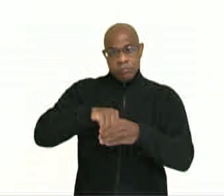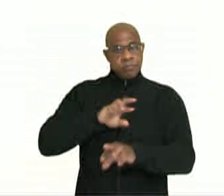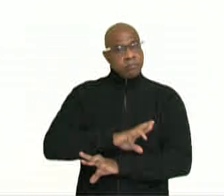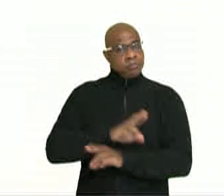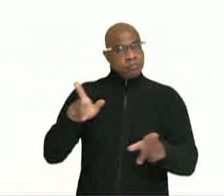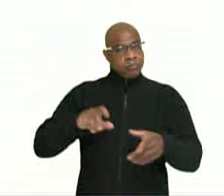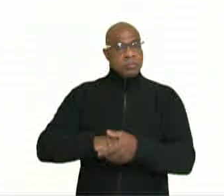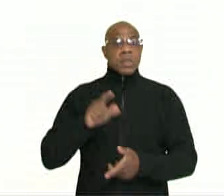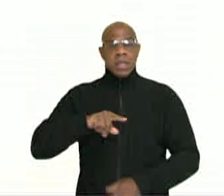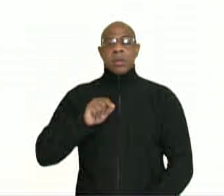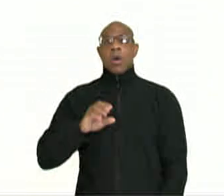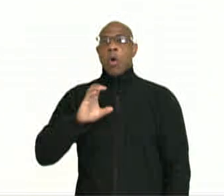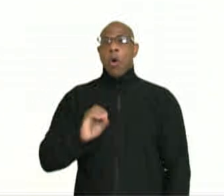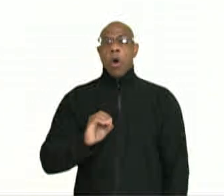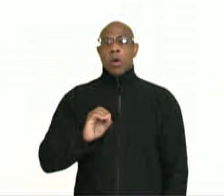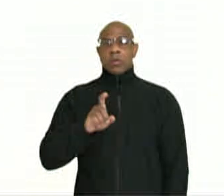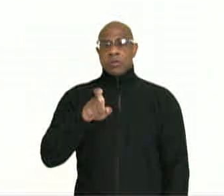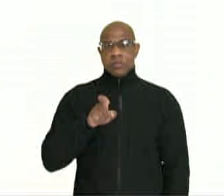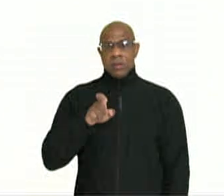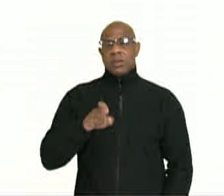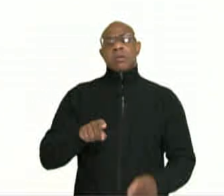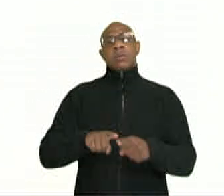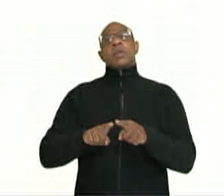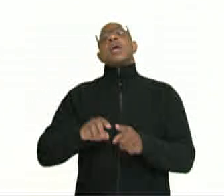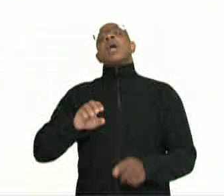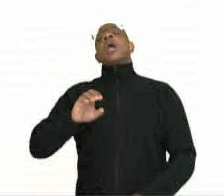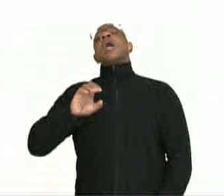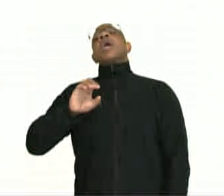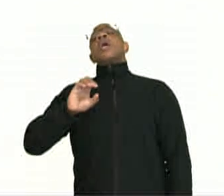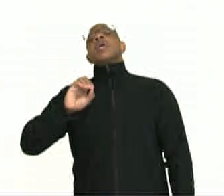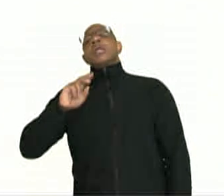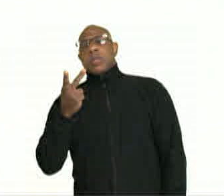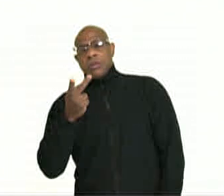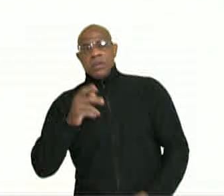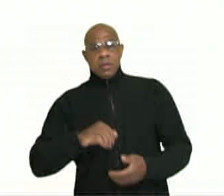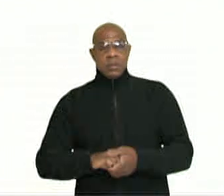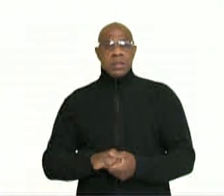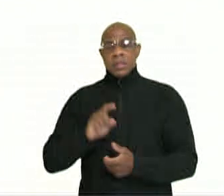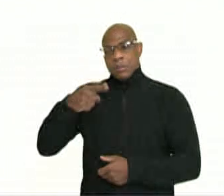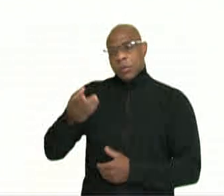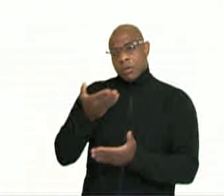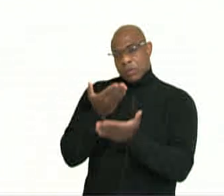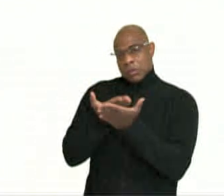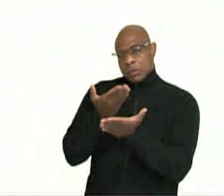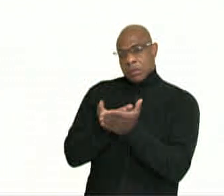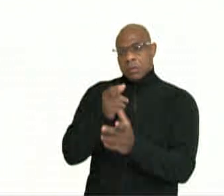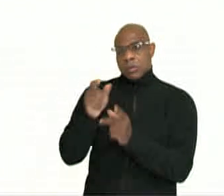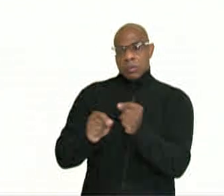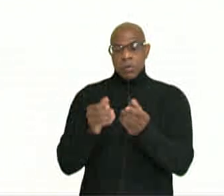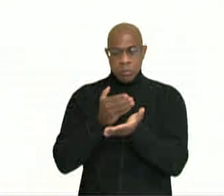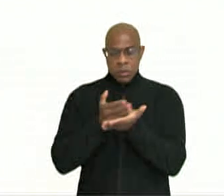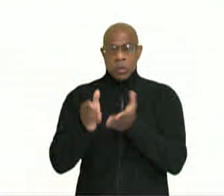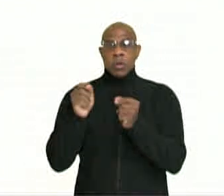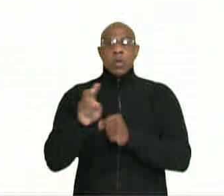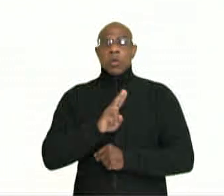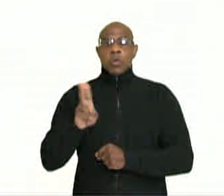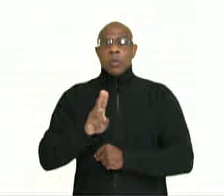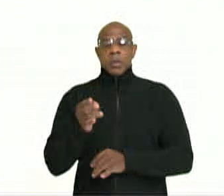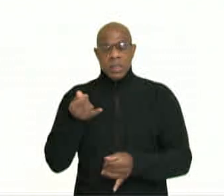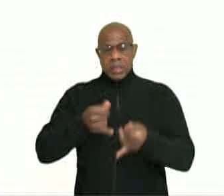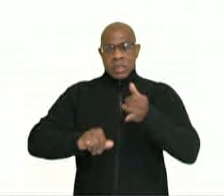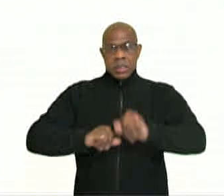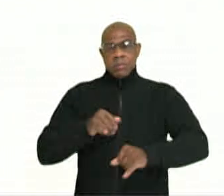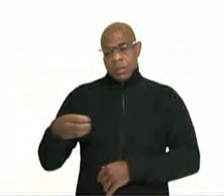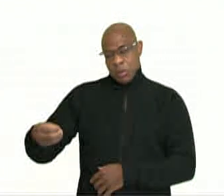são hidrogênio e oxigênio. Após a publicação dos seus estudos, iniciou-se a chamada Química Moderna. Então, Lavoisier